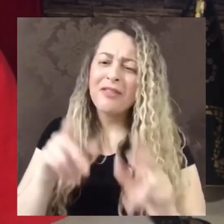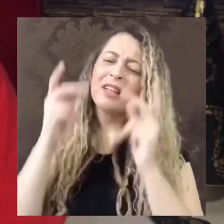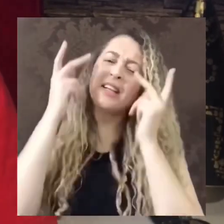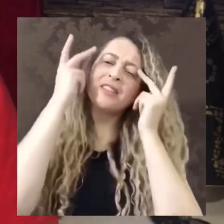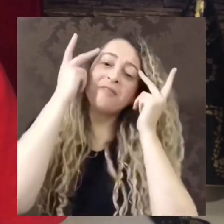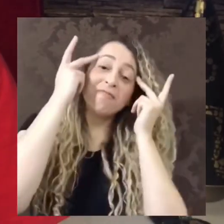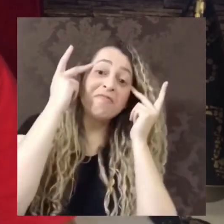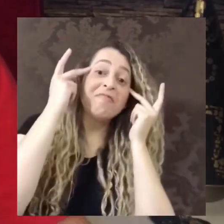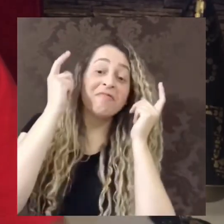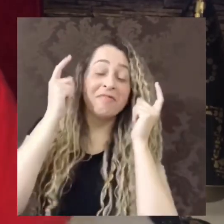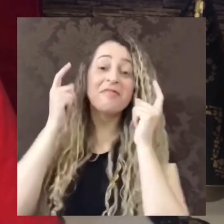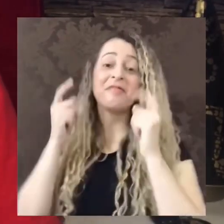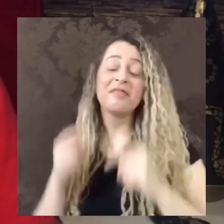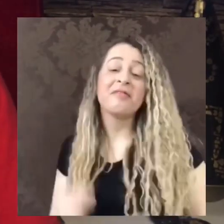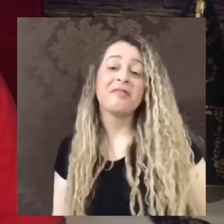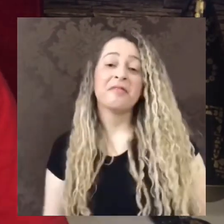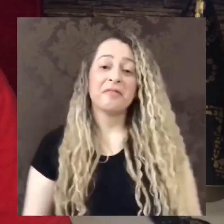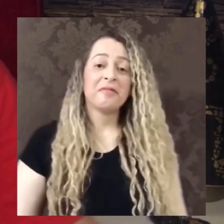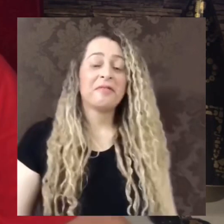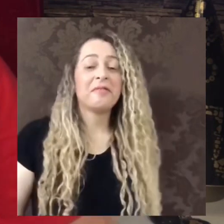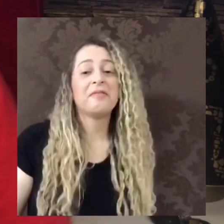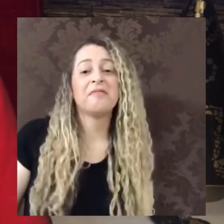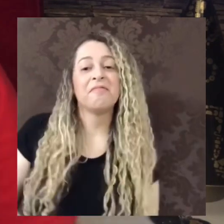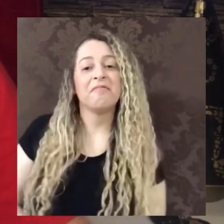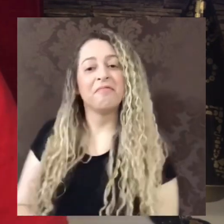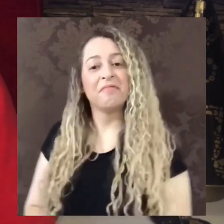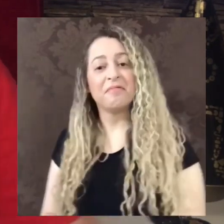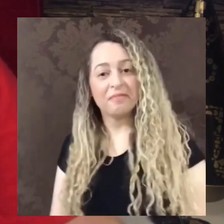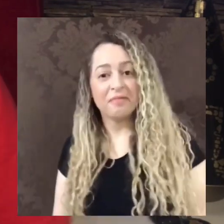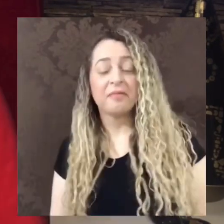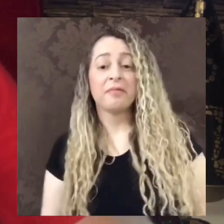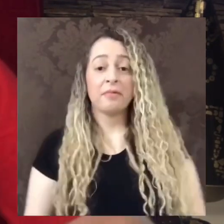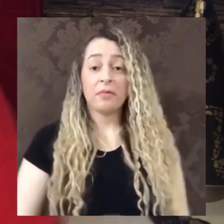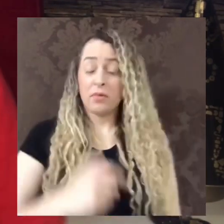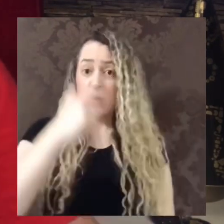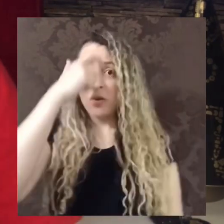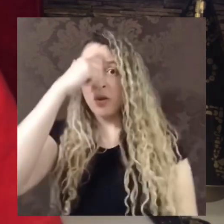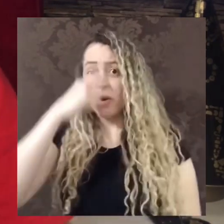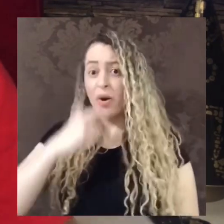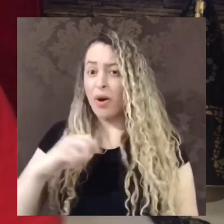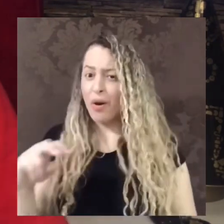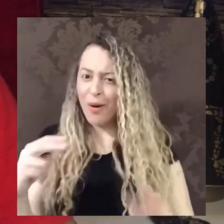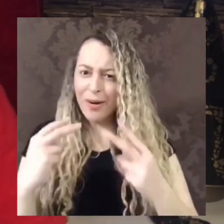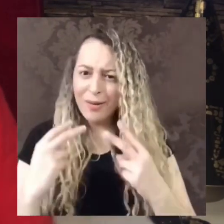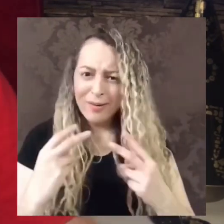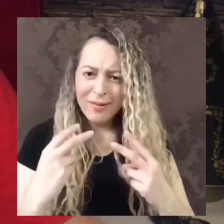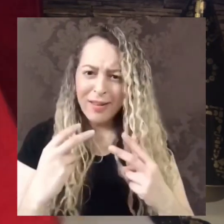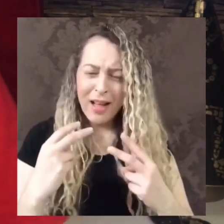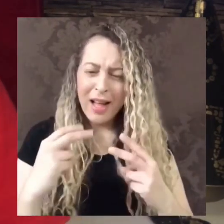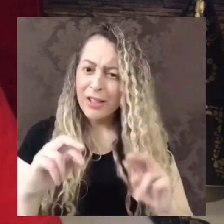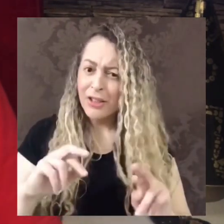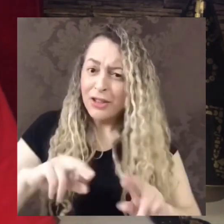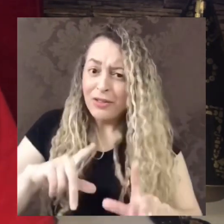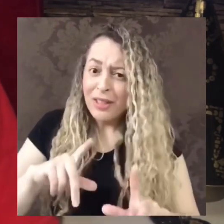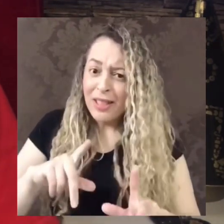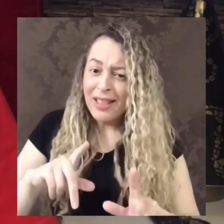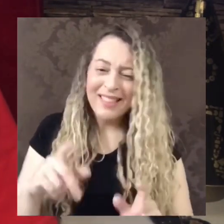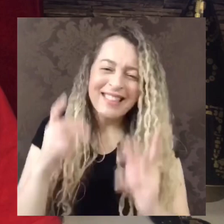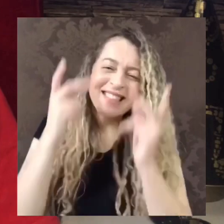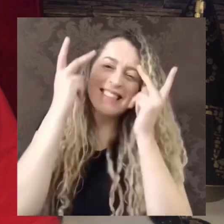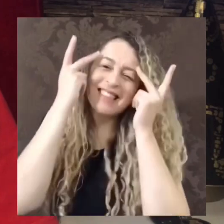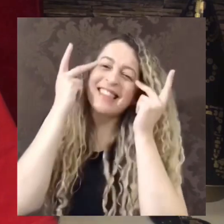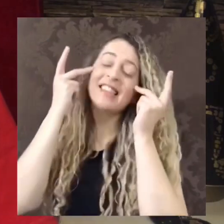normal. Ser diferente é normal. Ser diferente é normal.